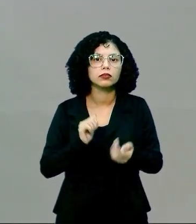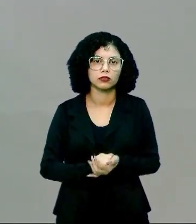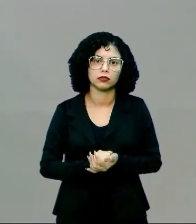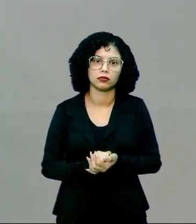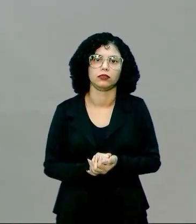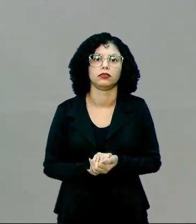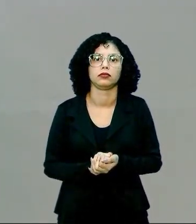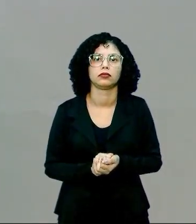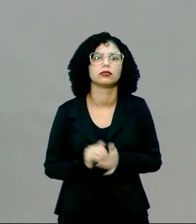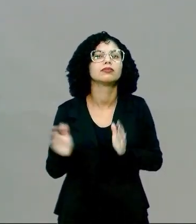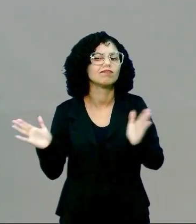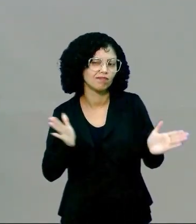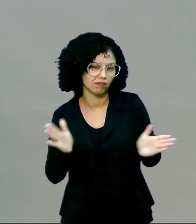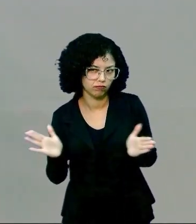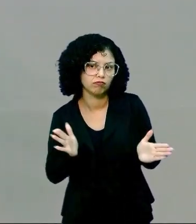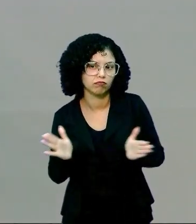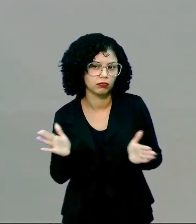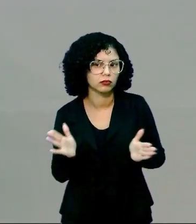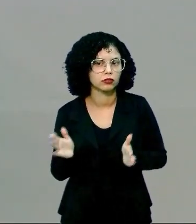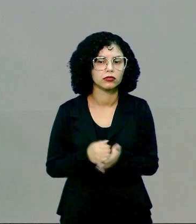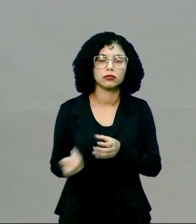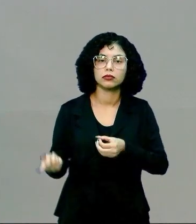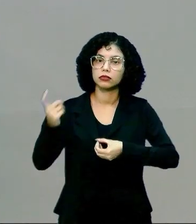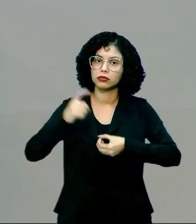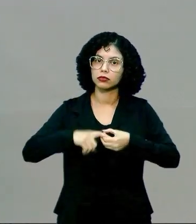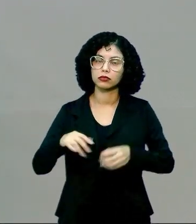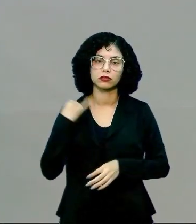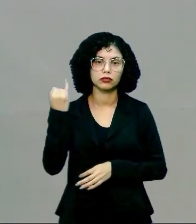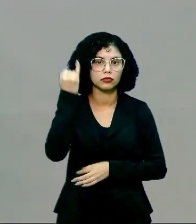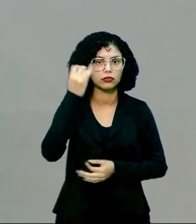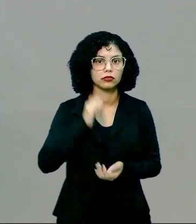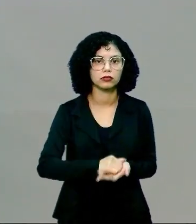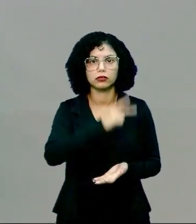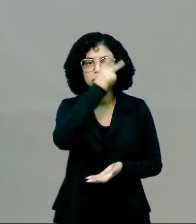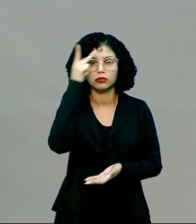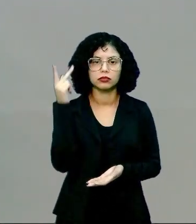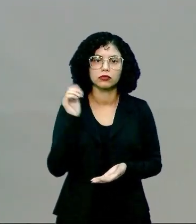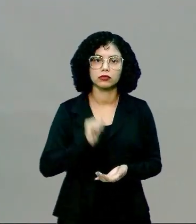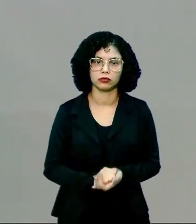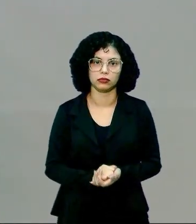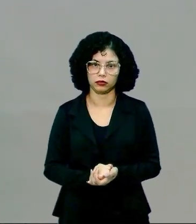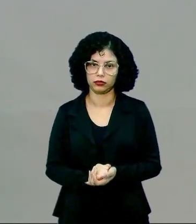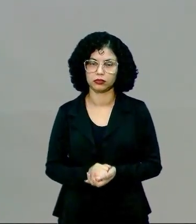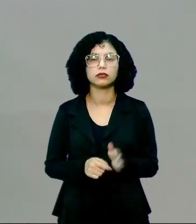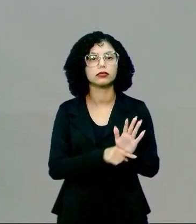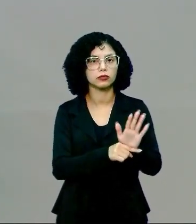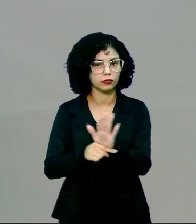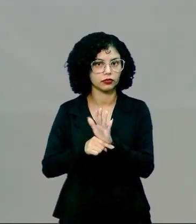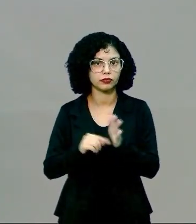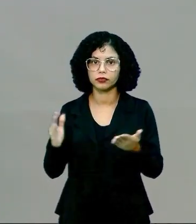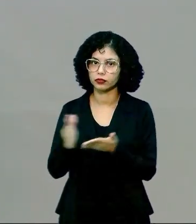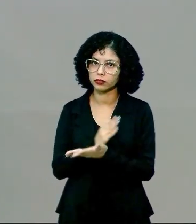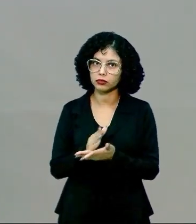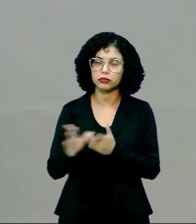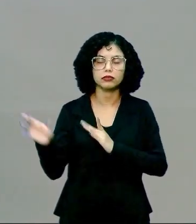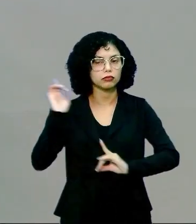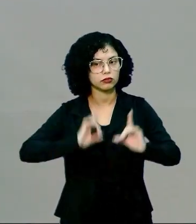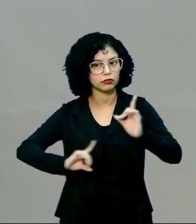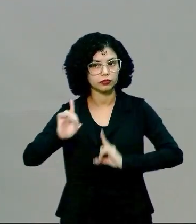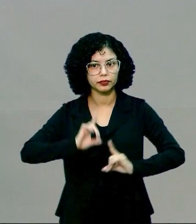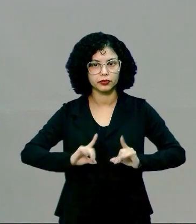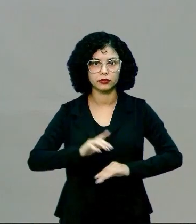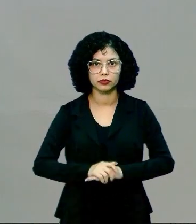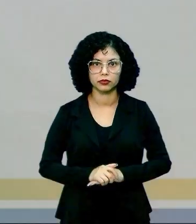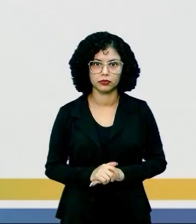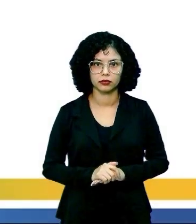da acessibilidade, voltada principalmente para as pessoas que apresentam algum tipo de